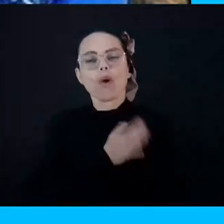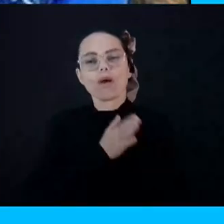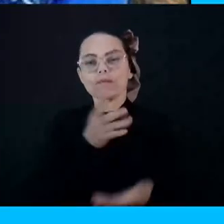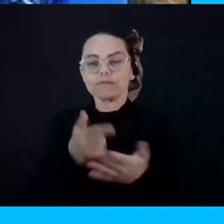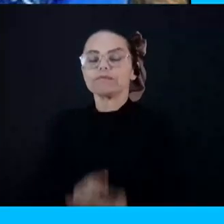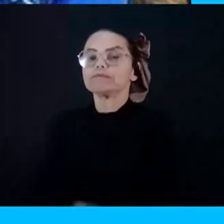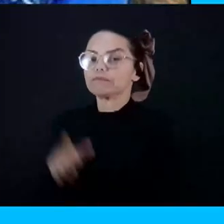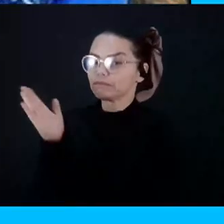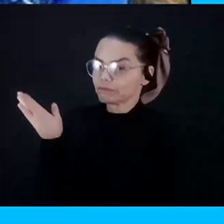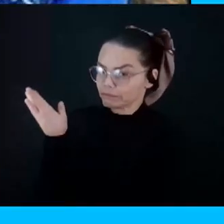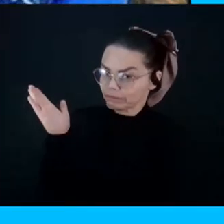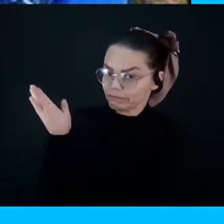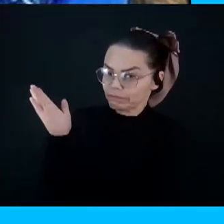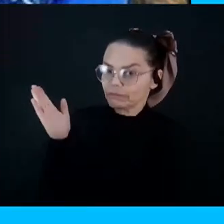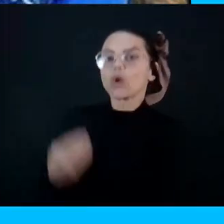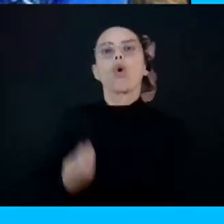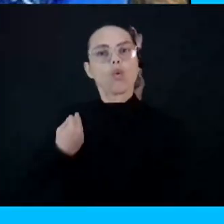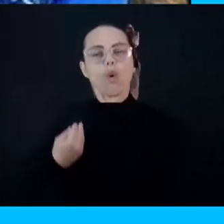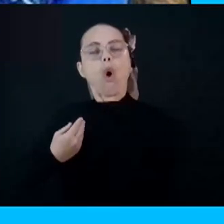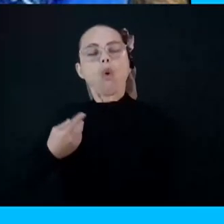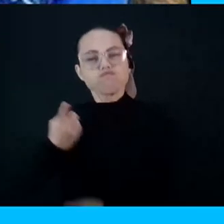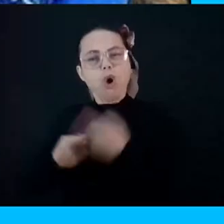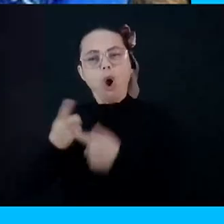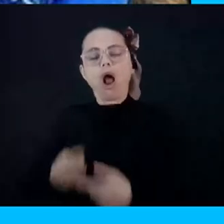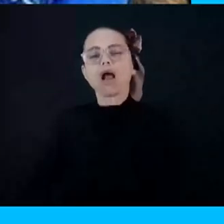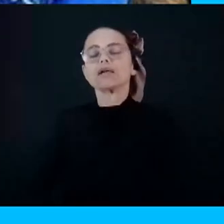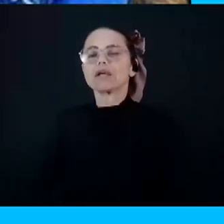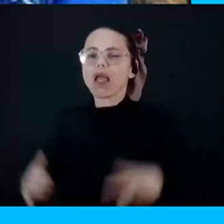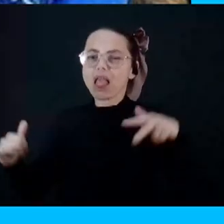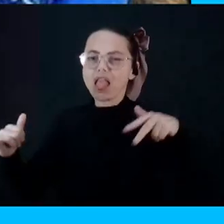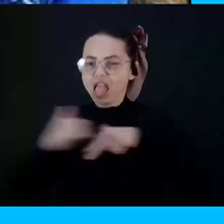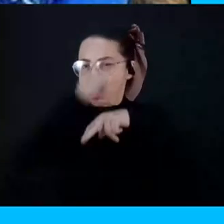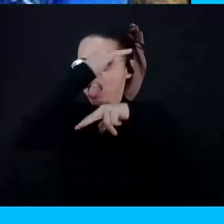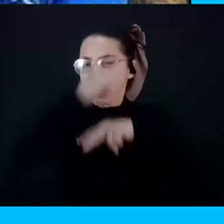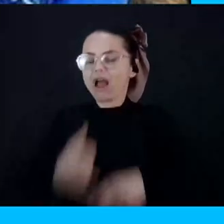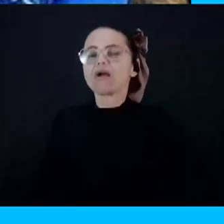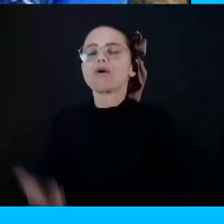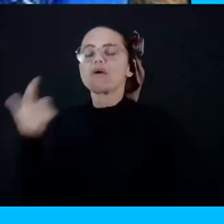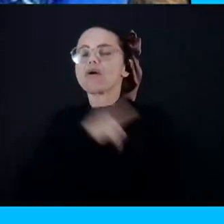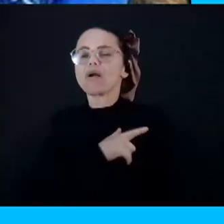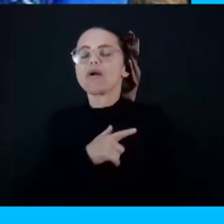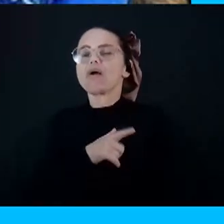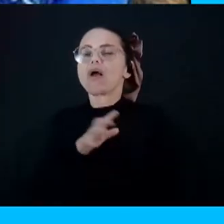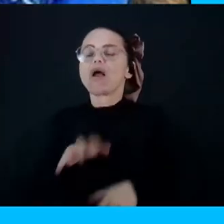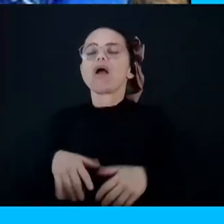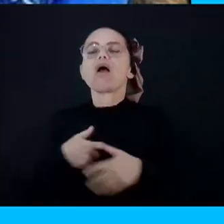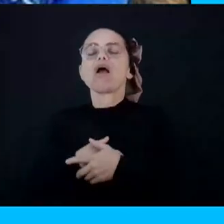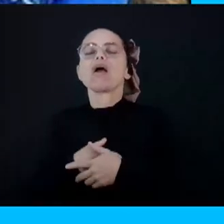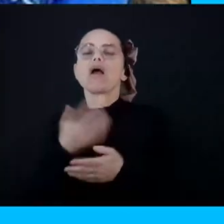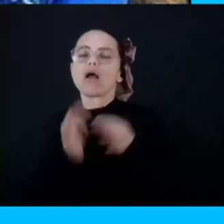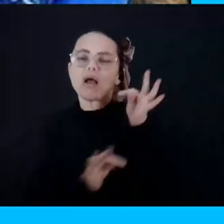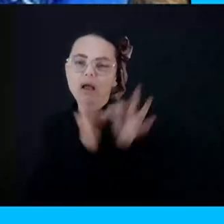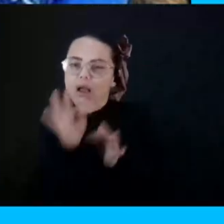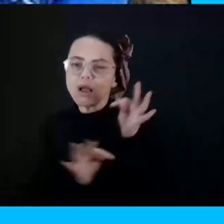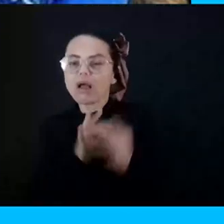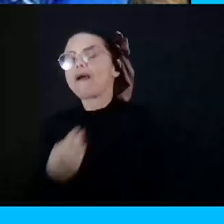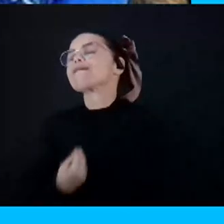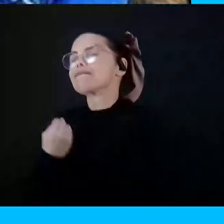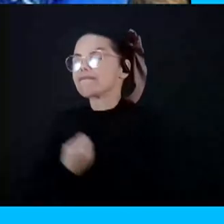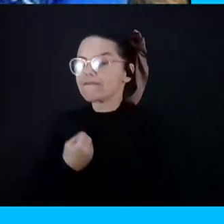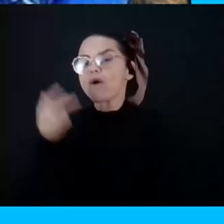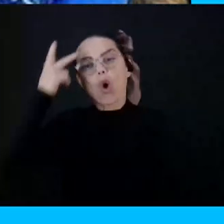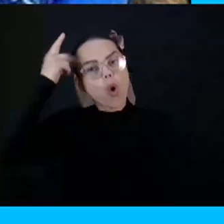um sobrevivente. Após um atropelamento, ele passou por tratamento e hoje leva uma vida